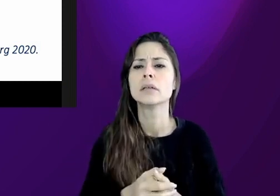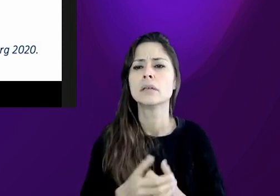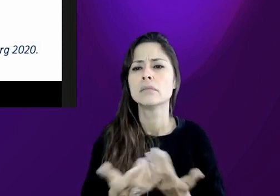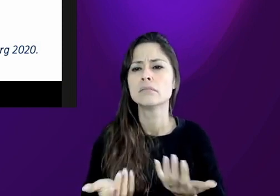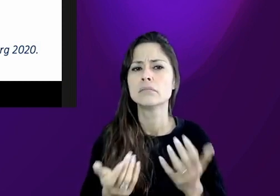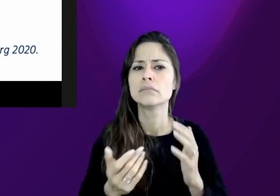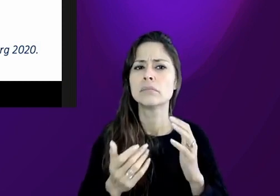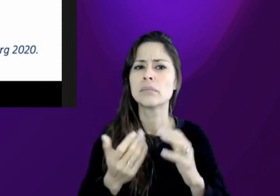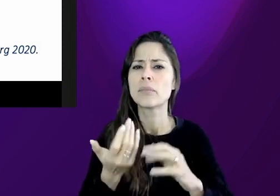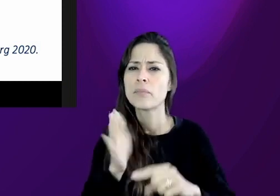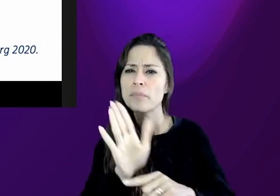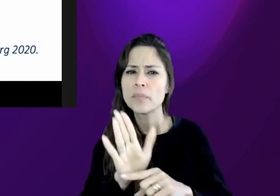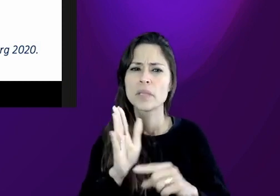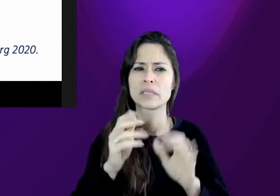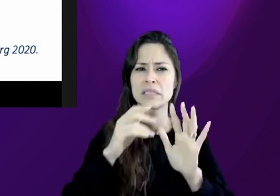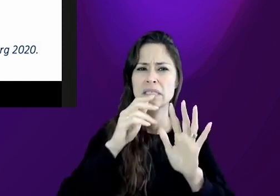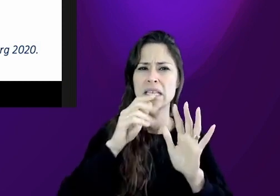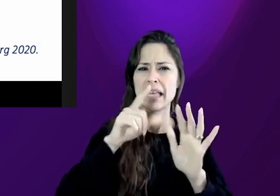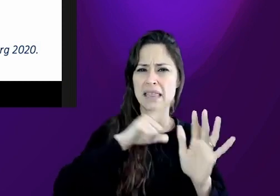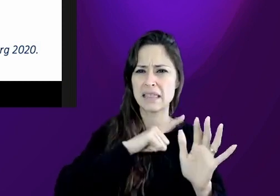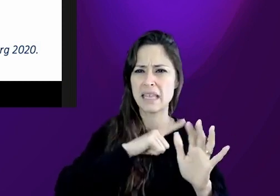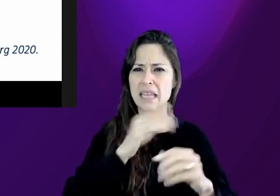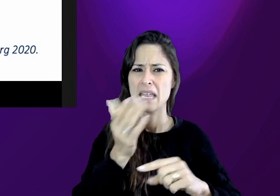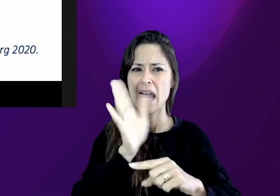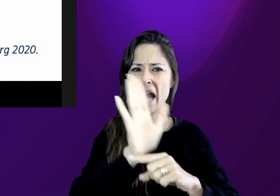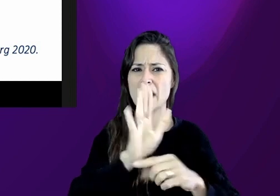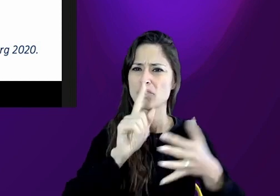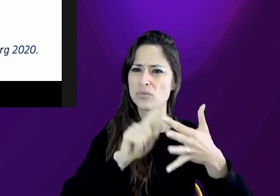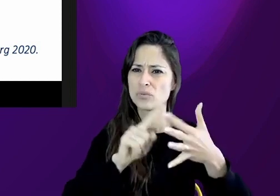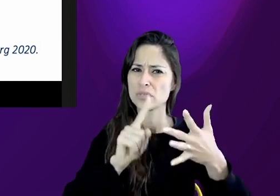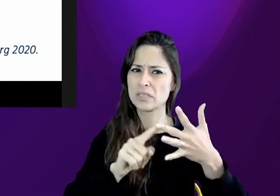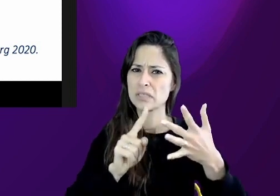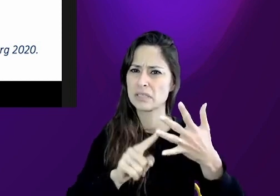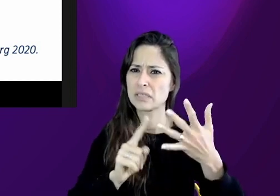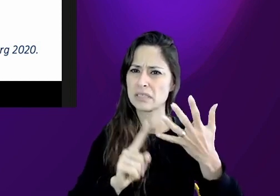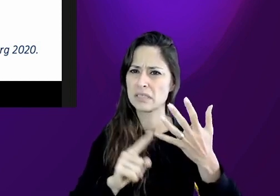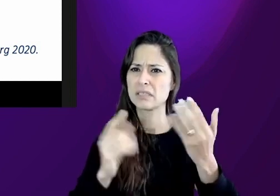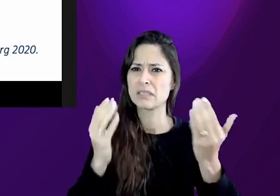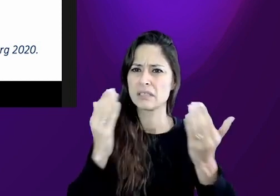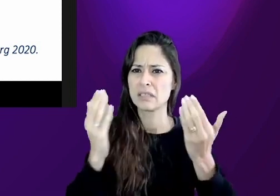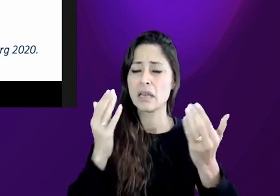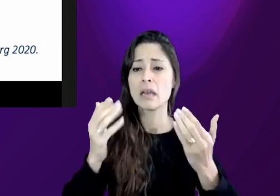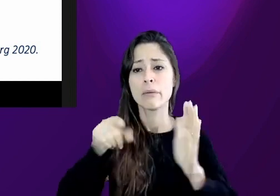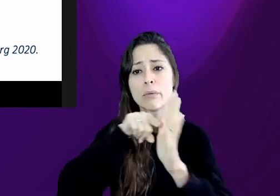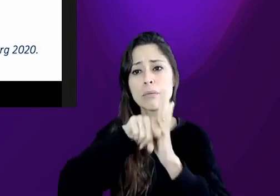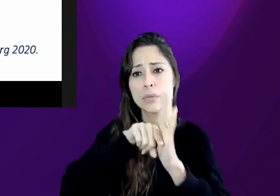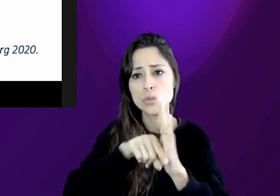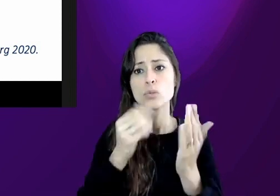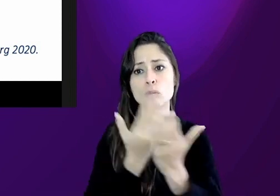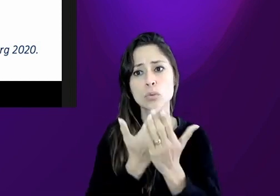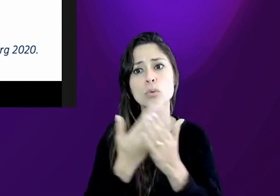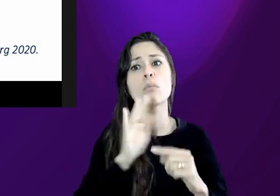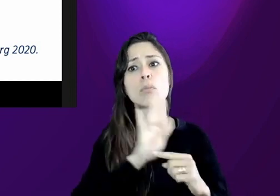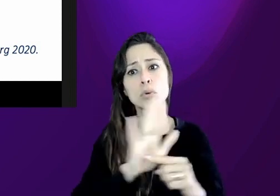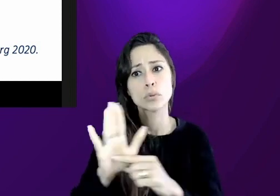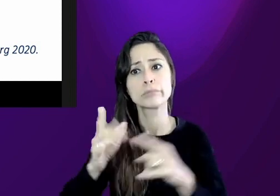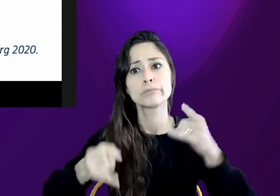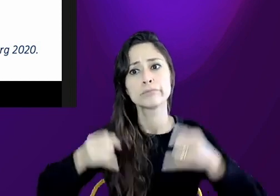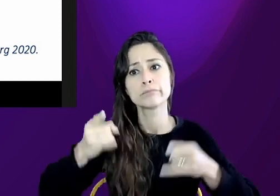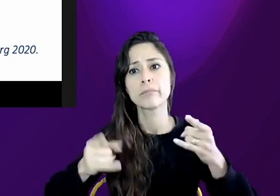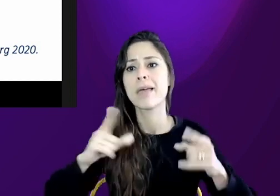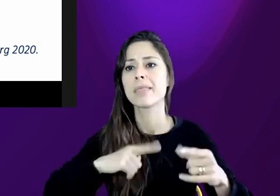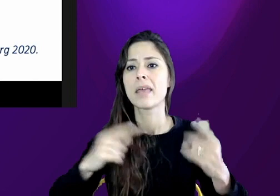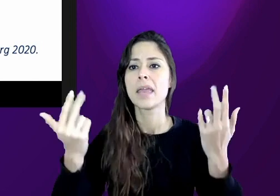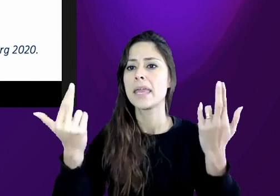de anastomose, margens livres e recidiva, e, de acordo com essa meta-análise, sim, a cirurgia robótica tem